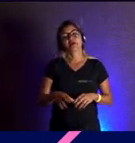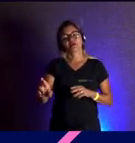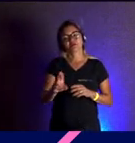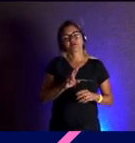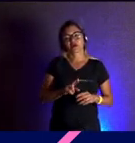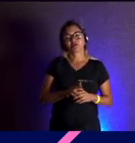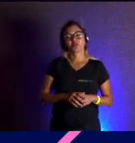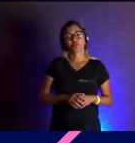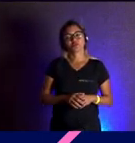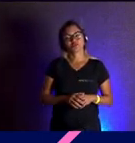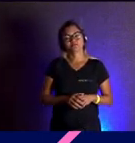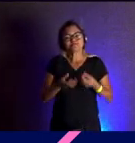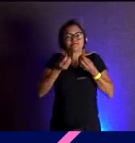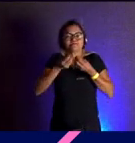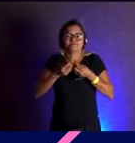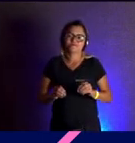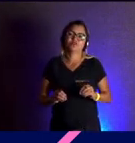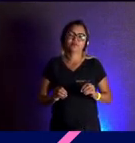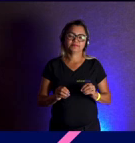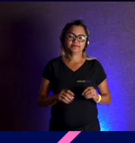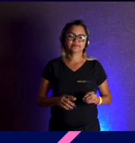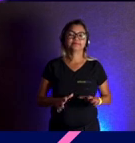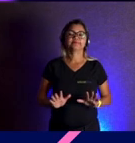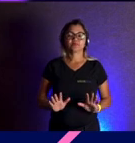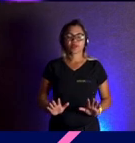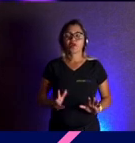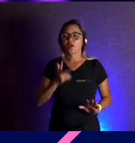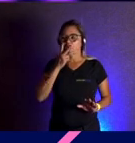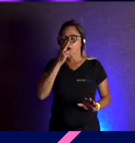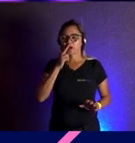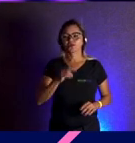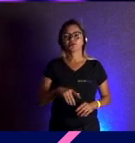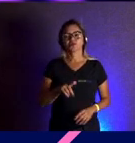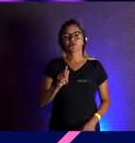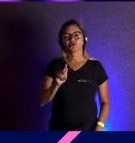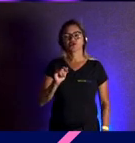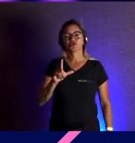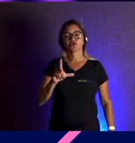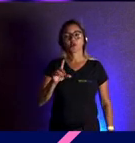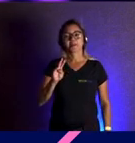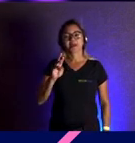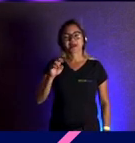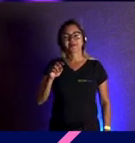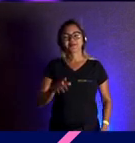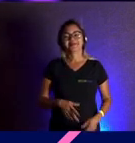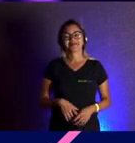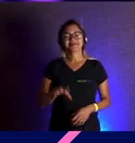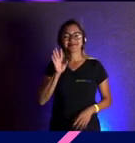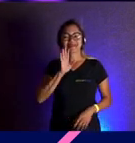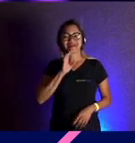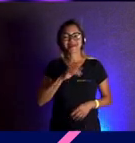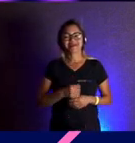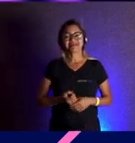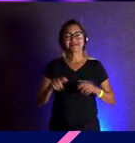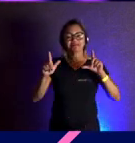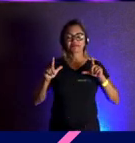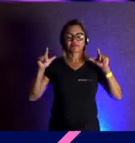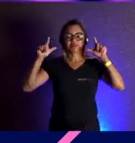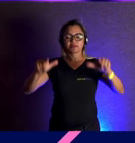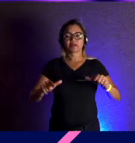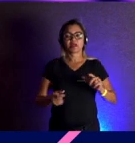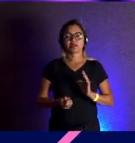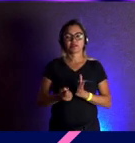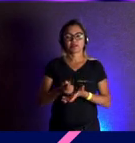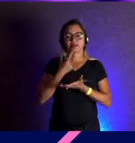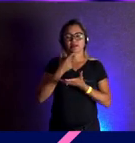resultados muito danosos. Eu achei ótimo quando o Gilberto Câmara chamou de satélite de cloroquina. Enfim, ele está lá em desuso, tá?